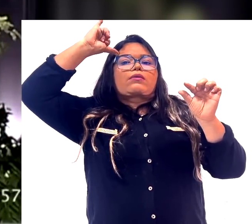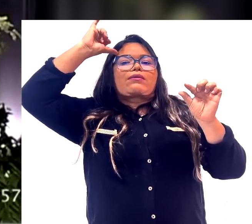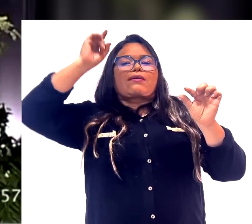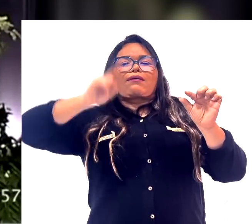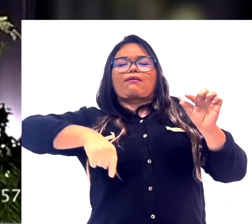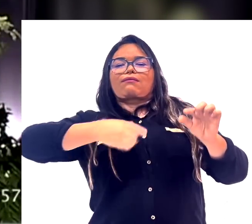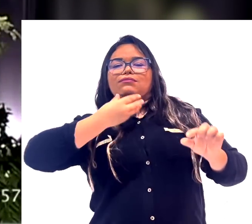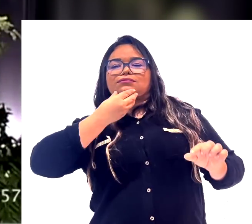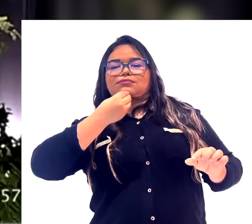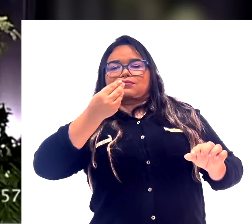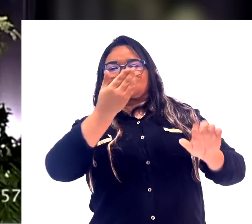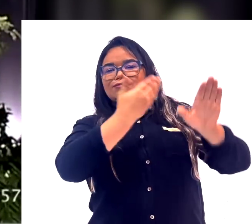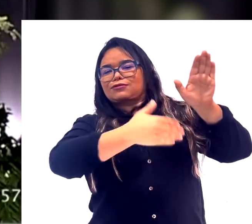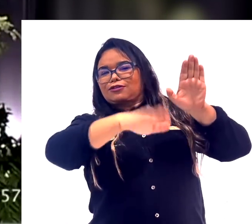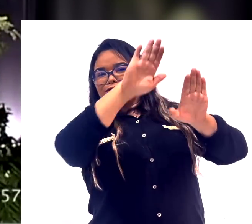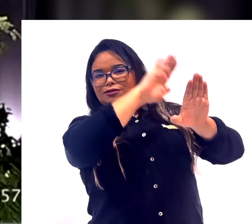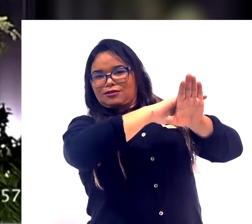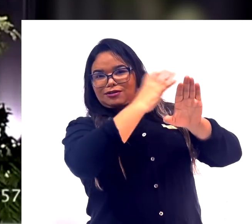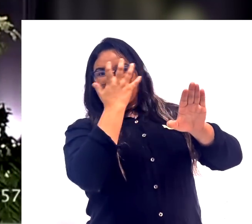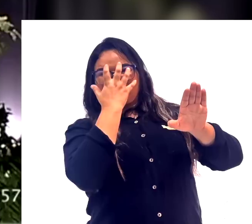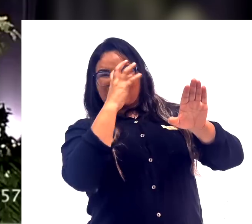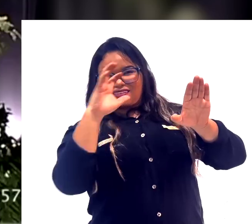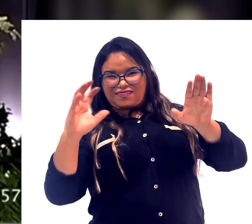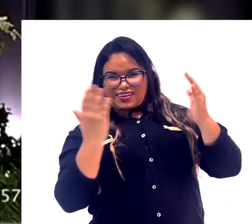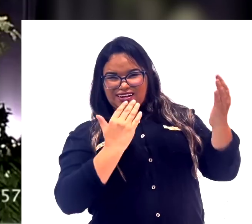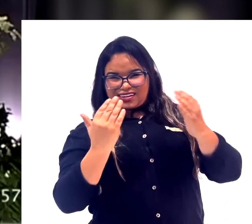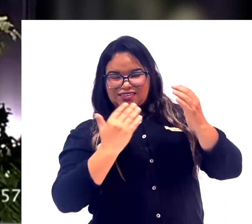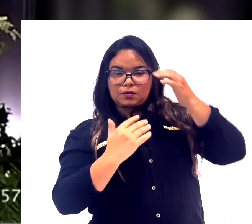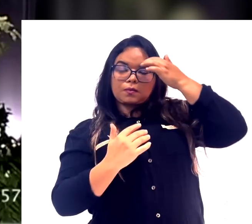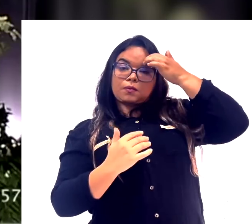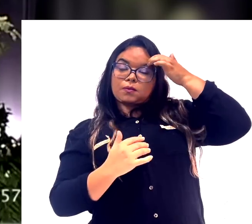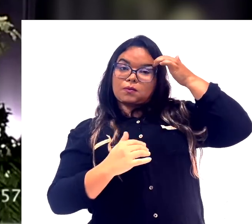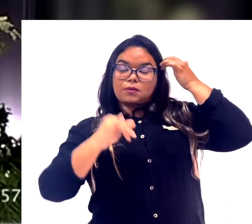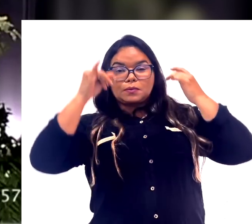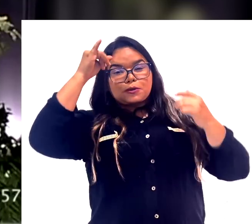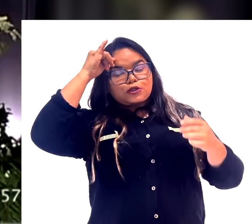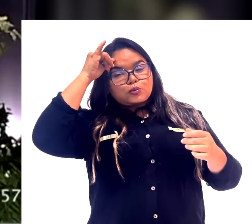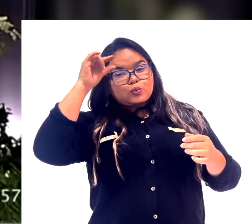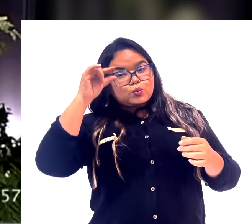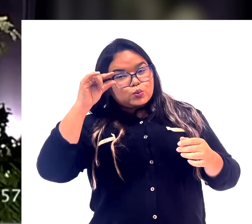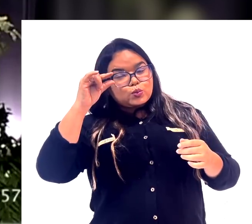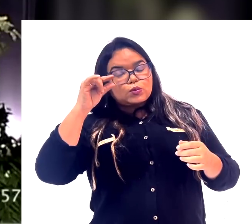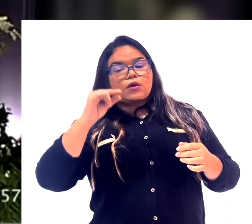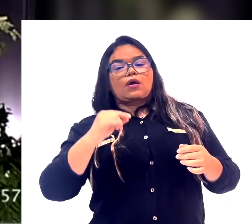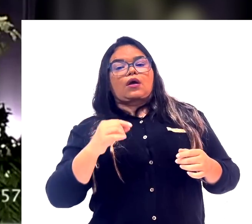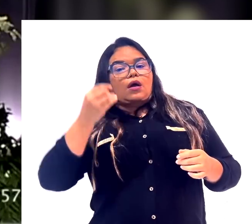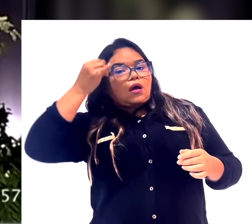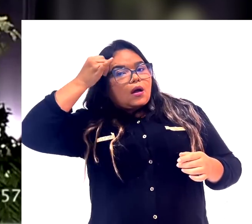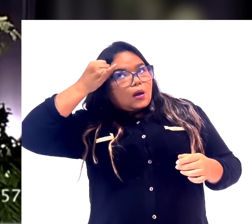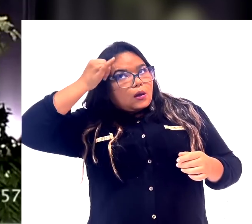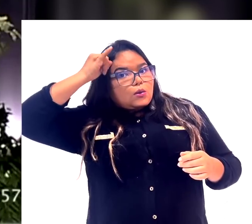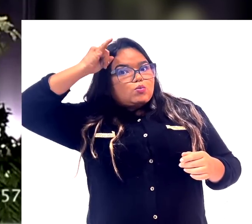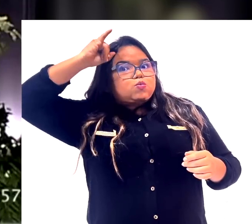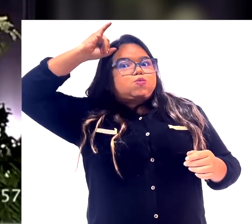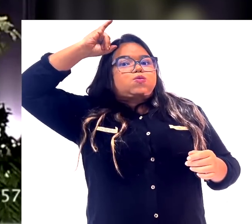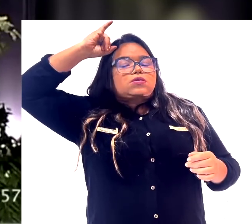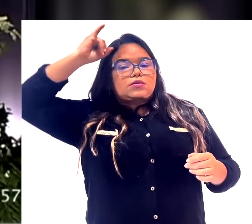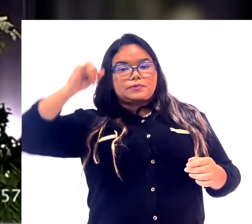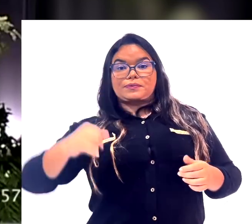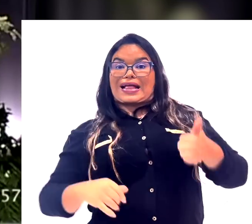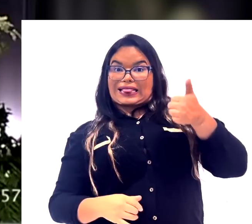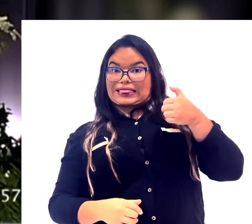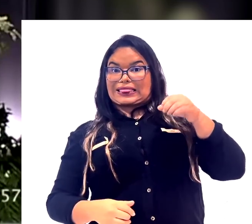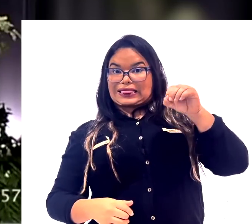da máscara. E este chifre pequeno sobe dentre os 10. Portanto, os 10 reinos estão